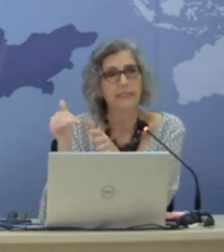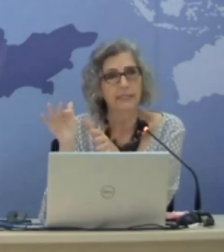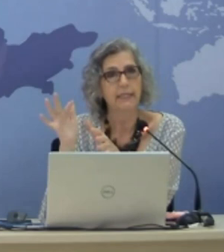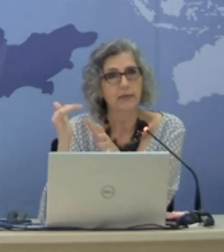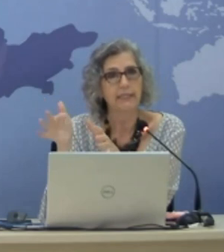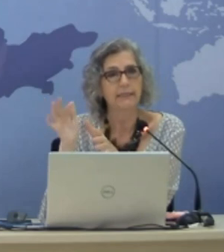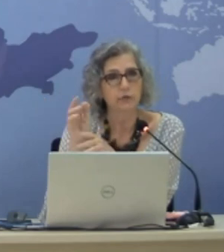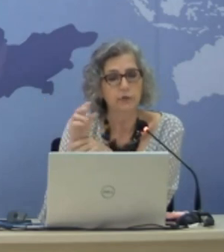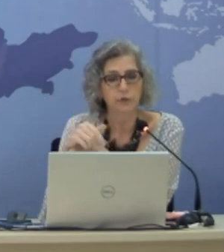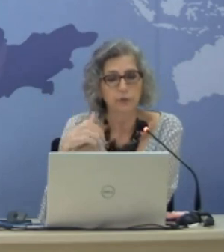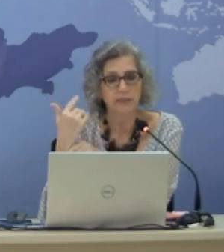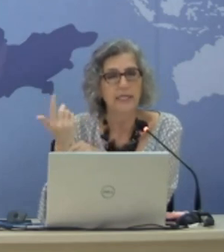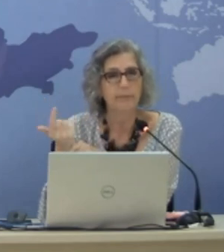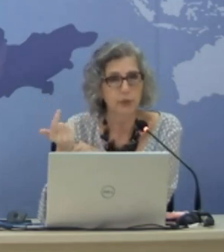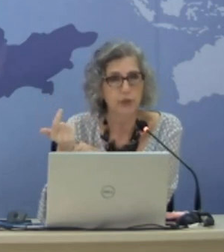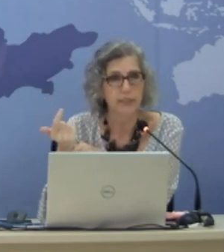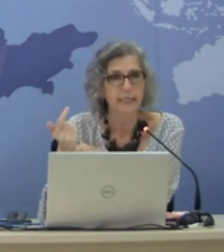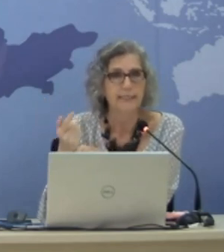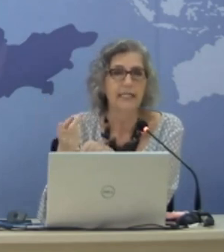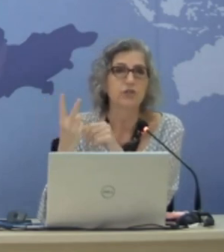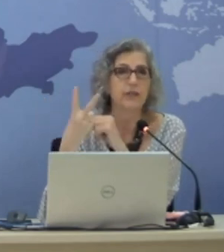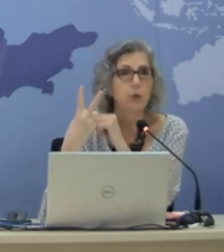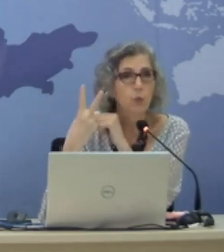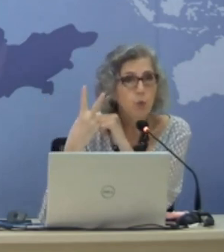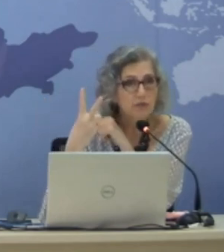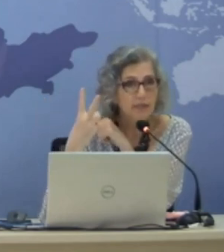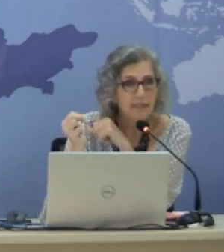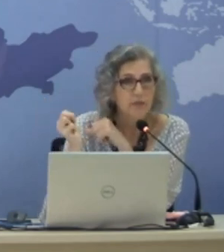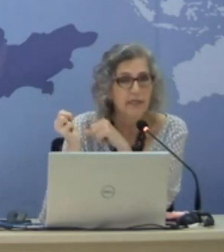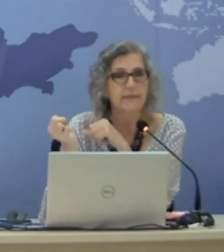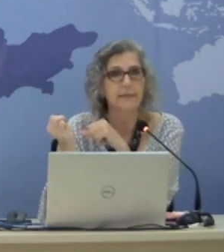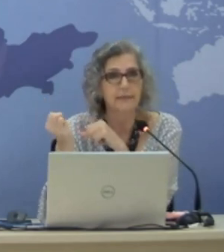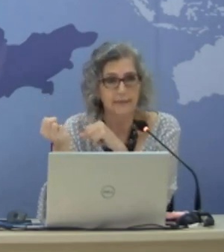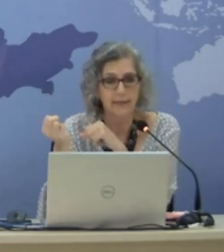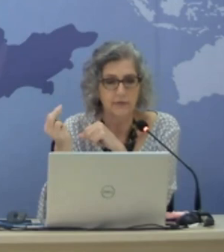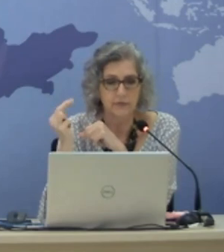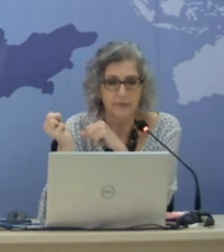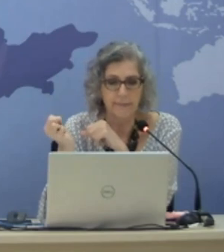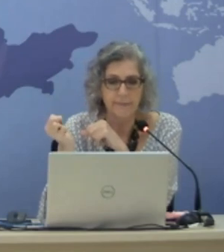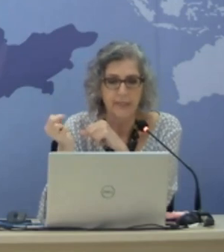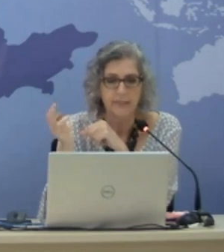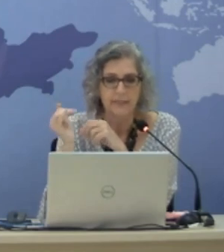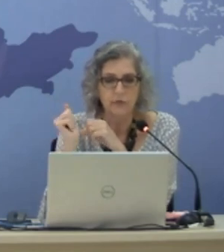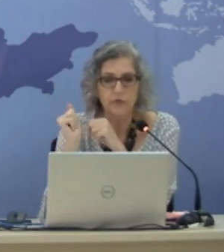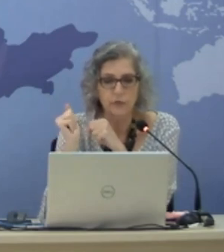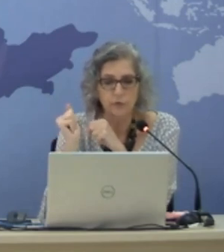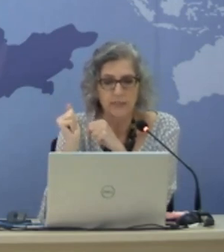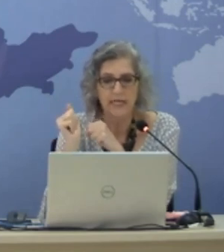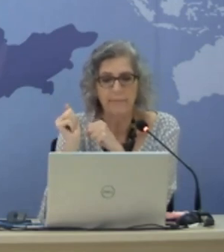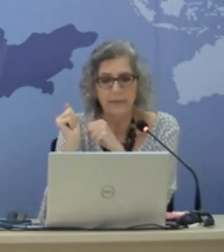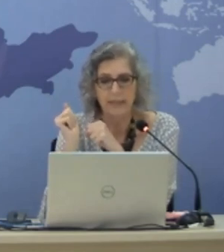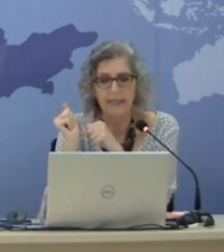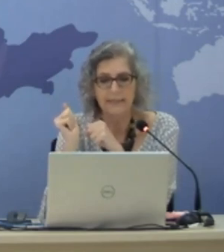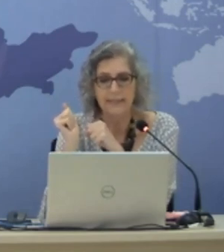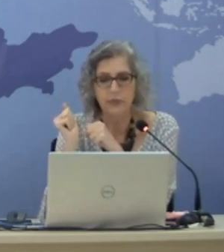tá mas você tem que aguardar até os 18 meses e repetir se ela tiver duas cargas virais indetectáveis tá se aos